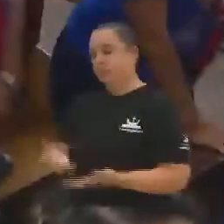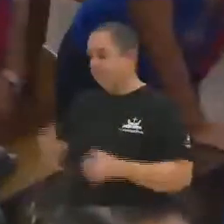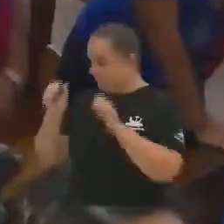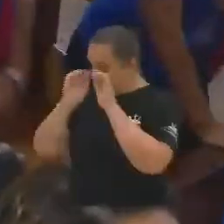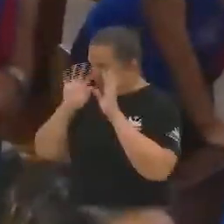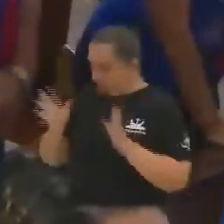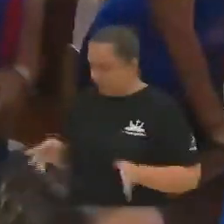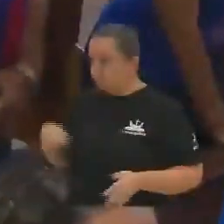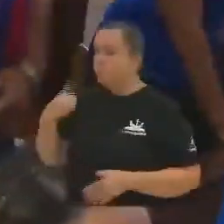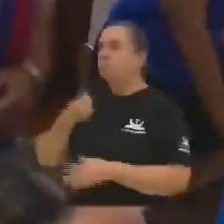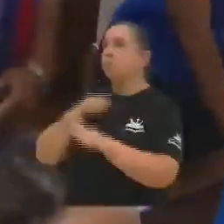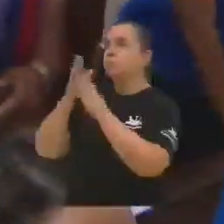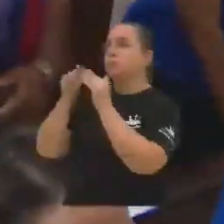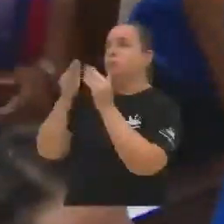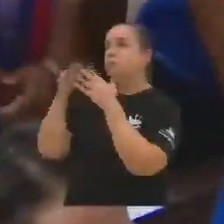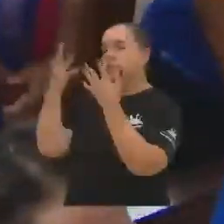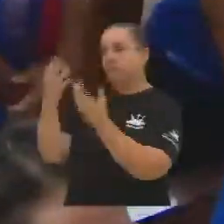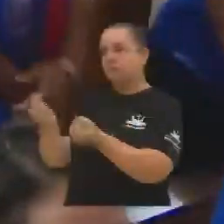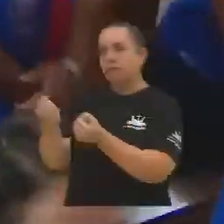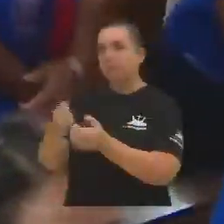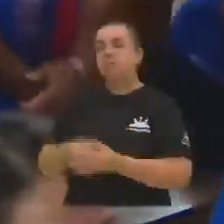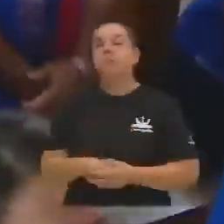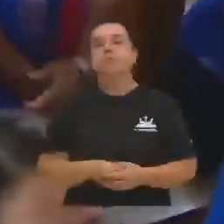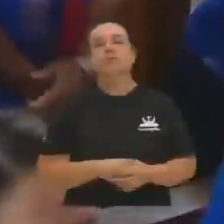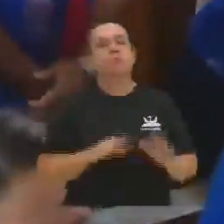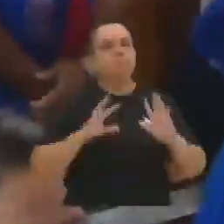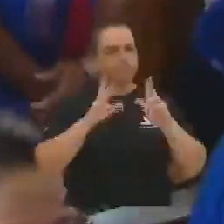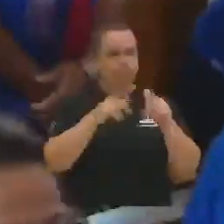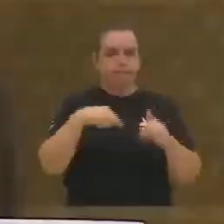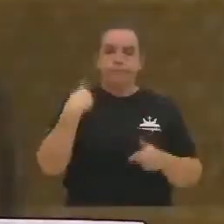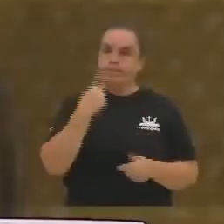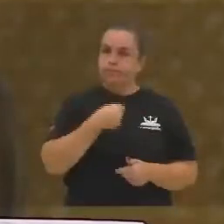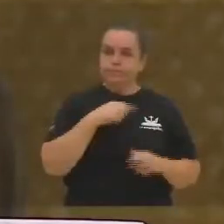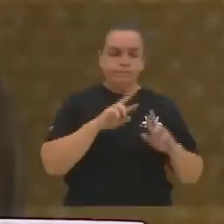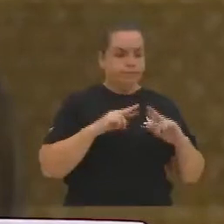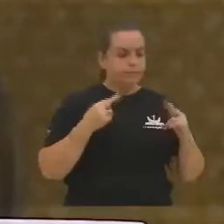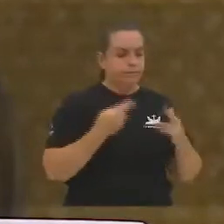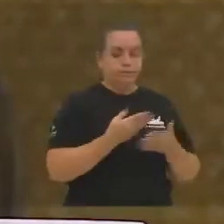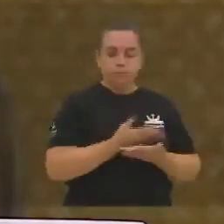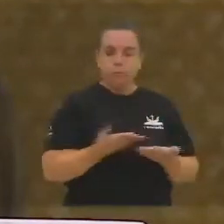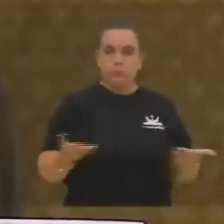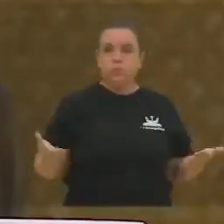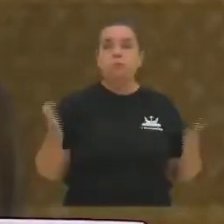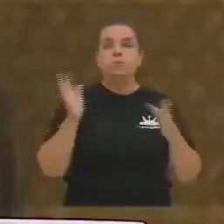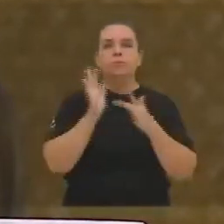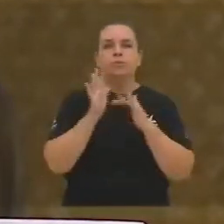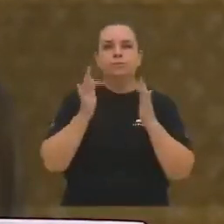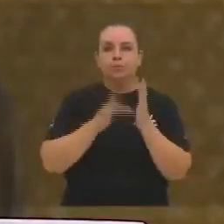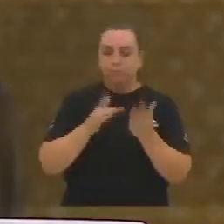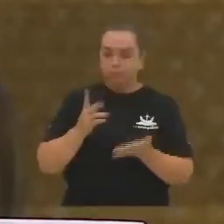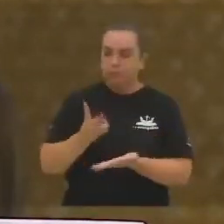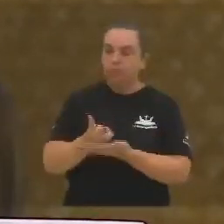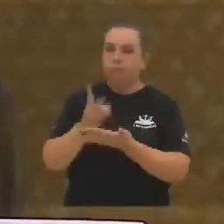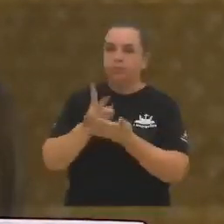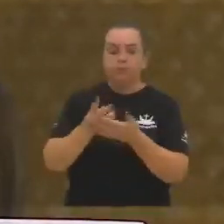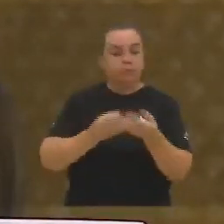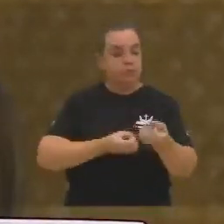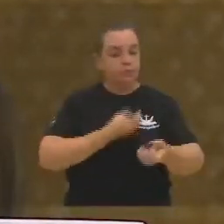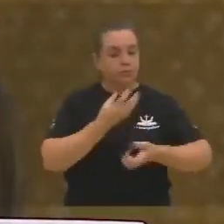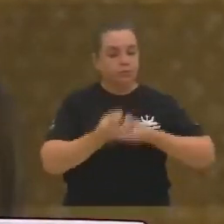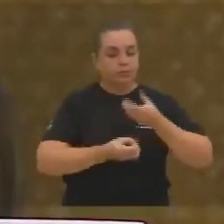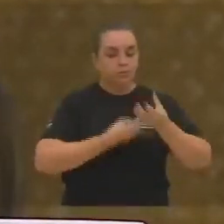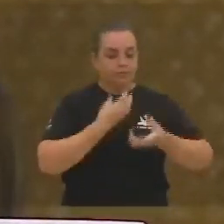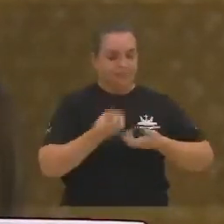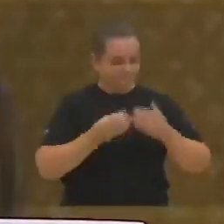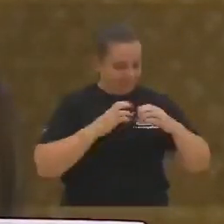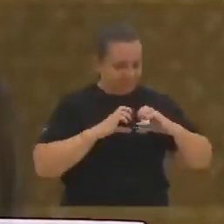Guadalupe, ouvi-nos, Senhor. Por todos nós aqui reunidos, para que Jesus continue a inflamar no